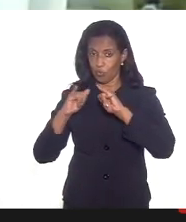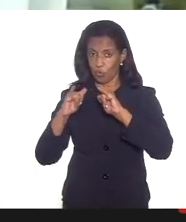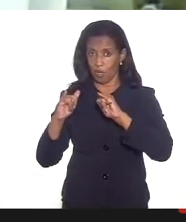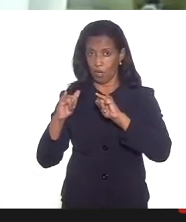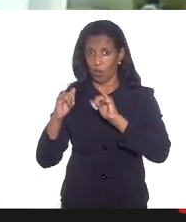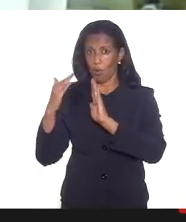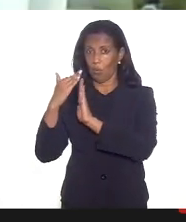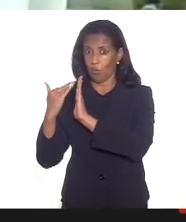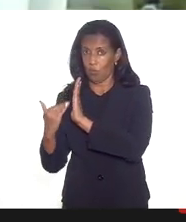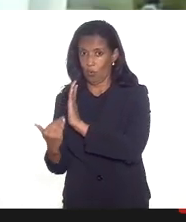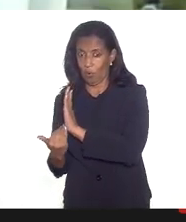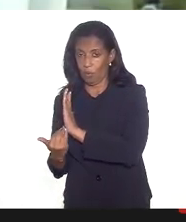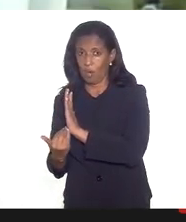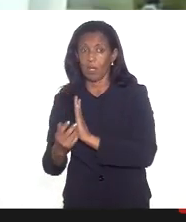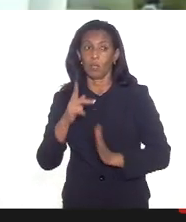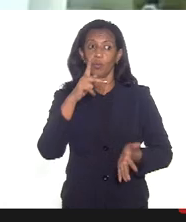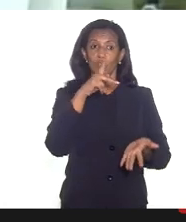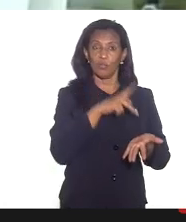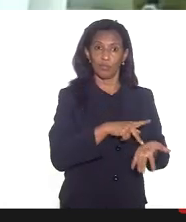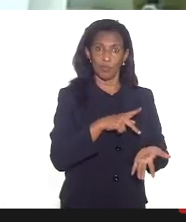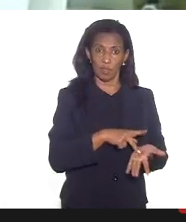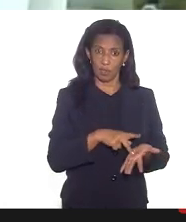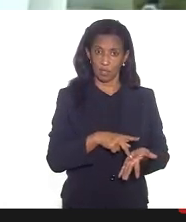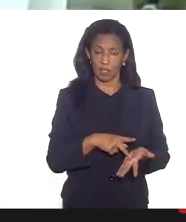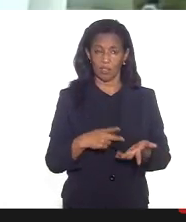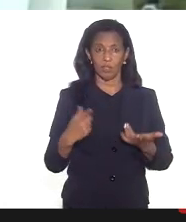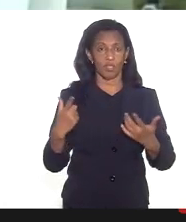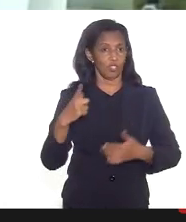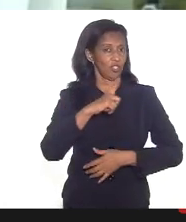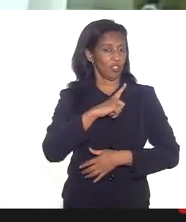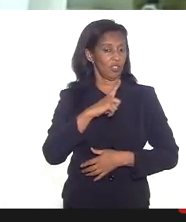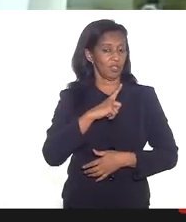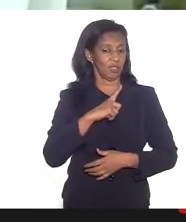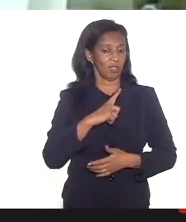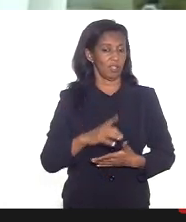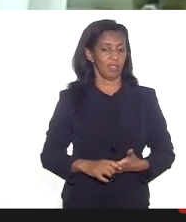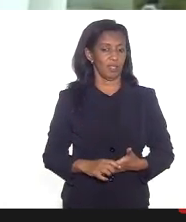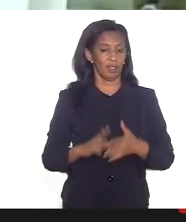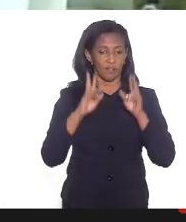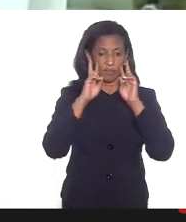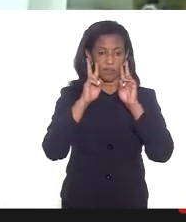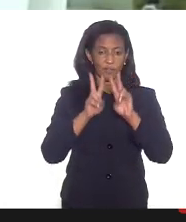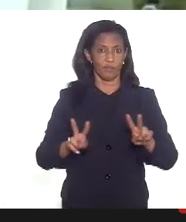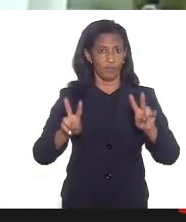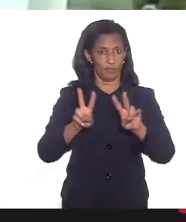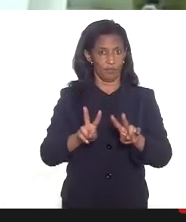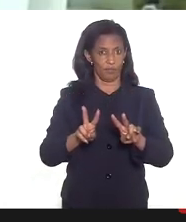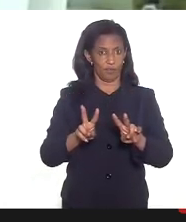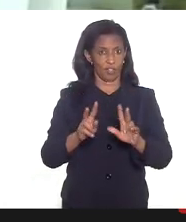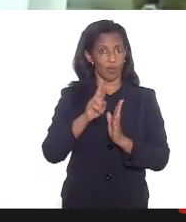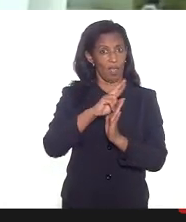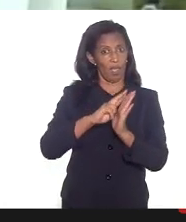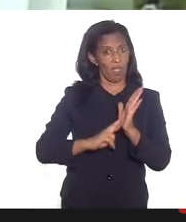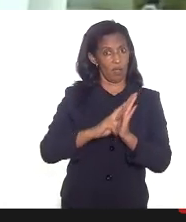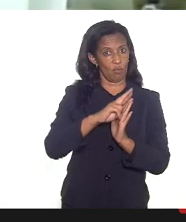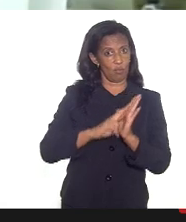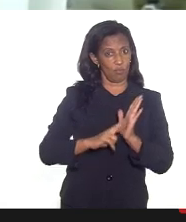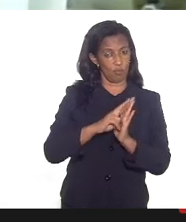Norma e o que diz fato a gente tem visto na regulamentação